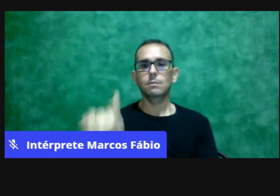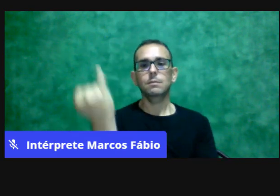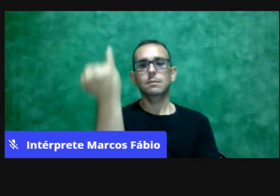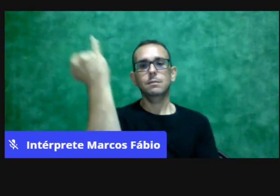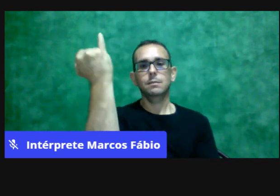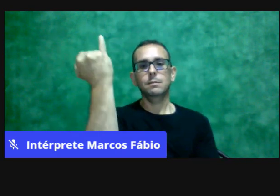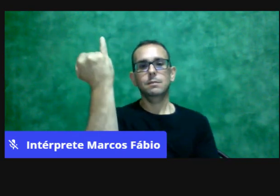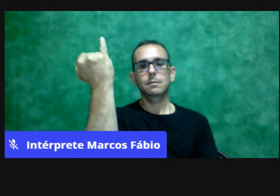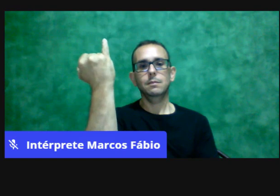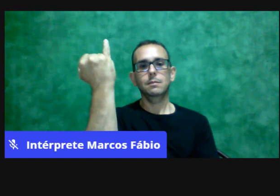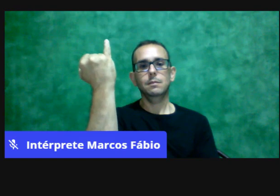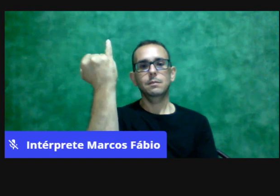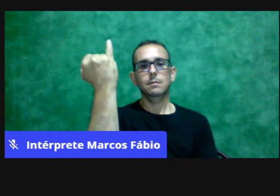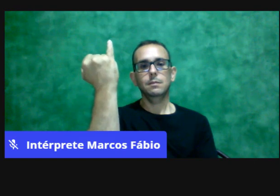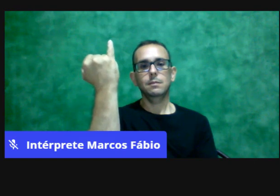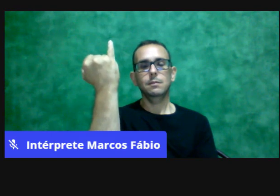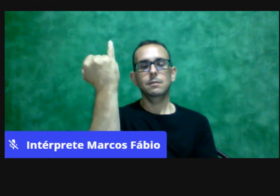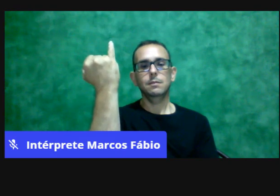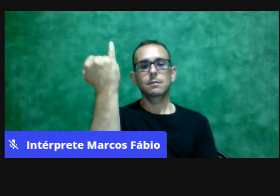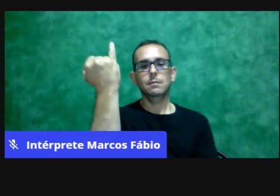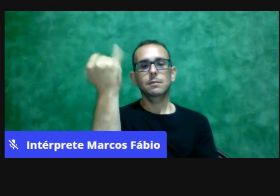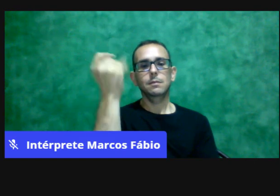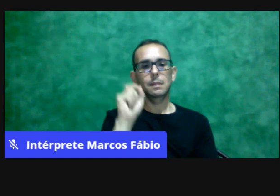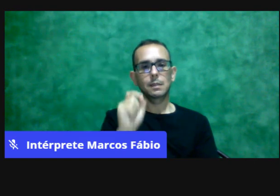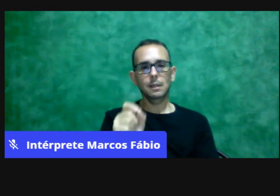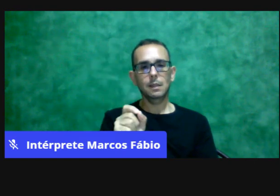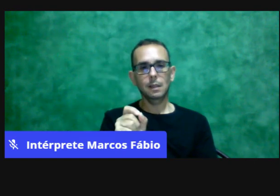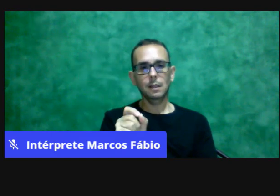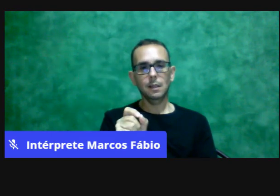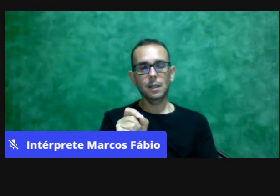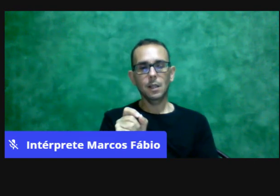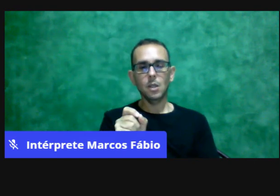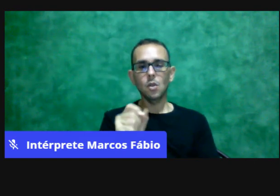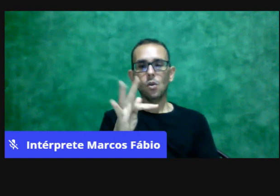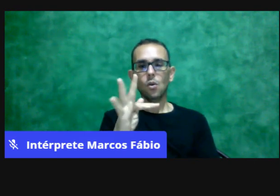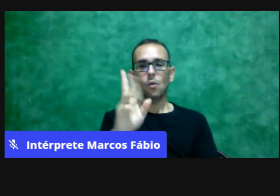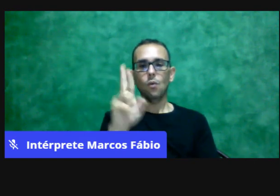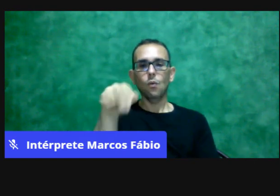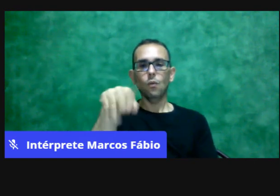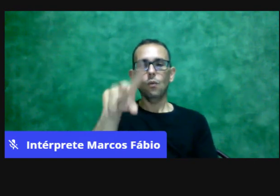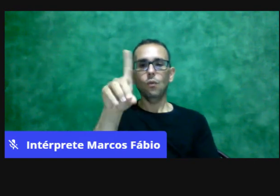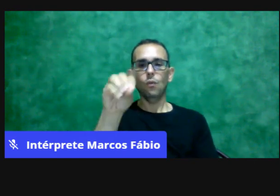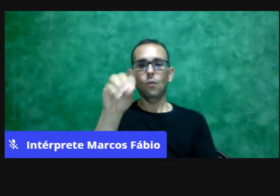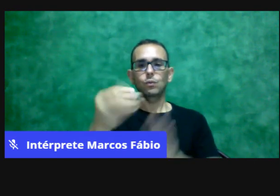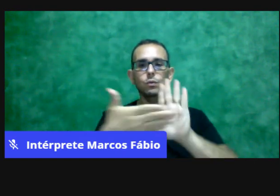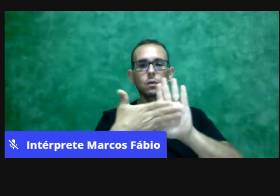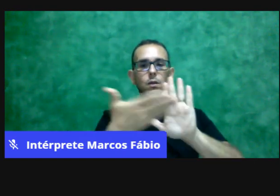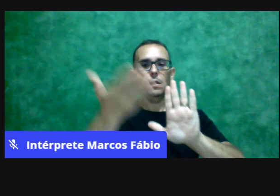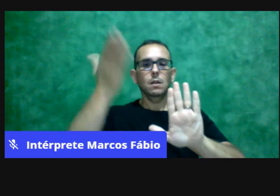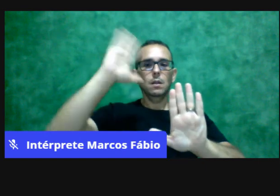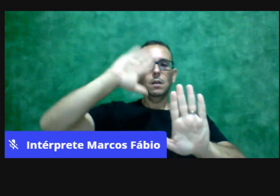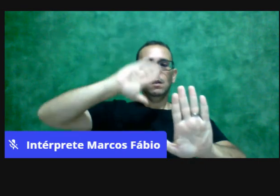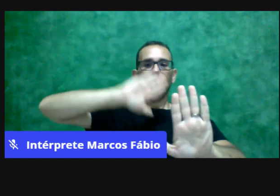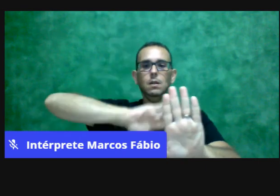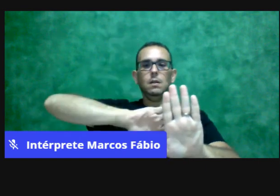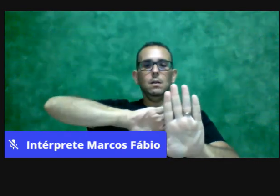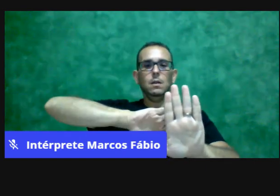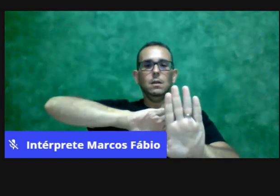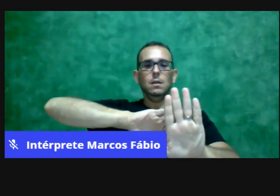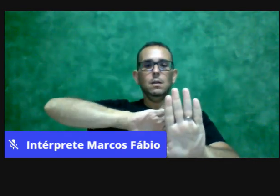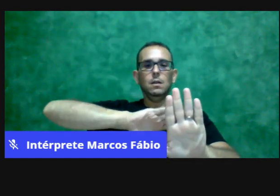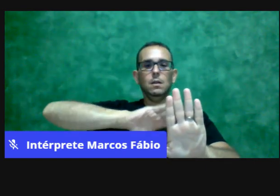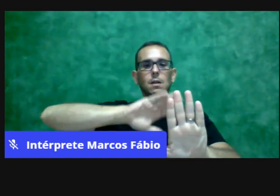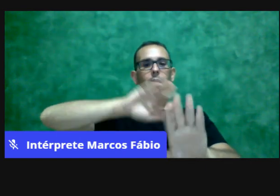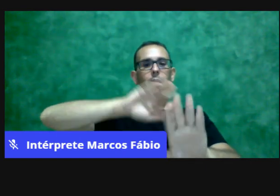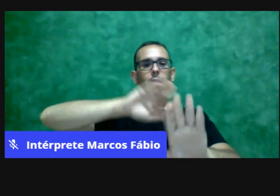falei, vou reforçar, o fundo, aquilo que está atrás do objeto que eu quero mostrar,